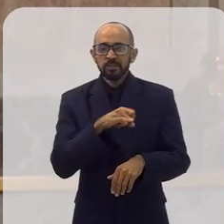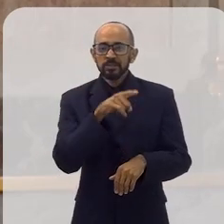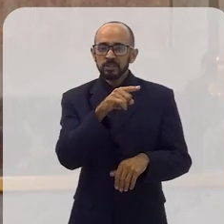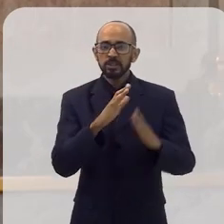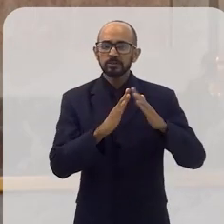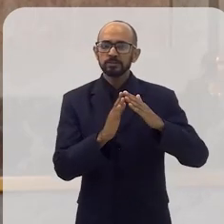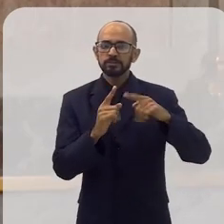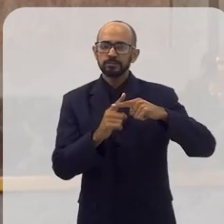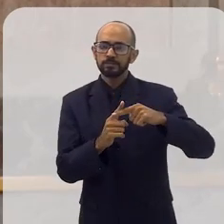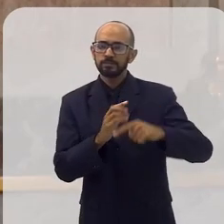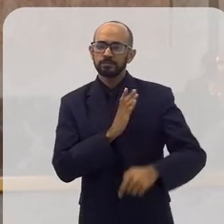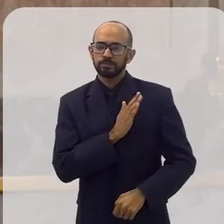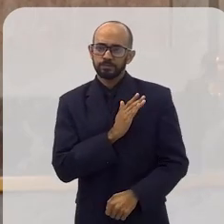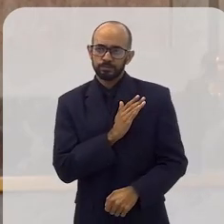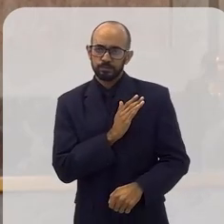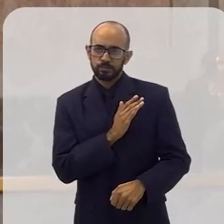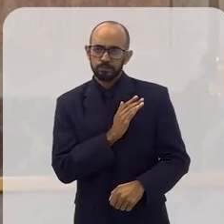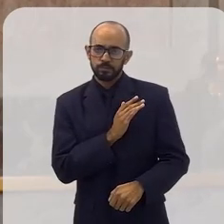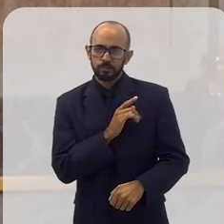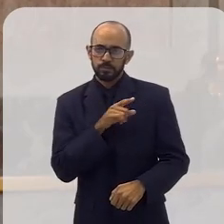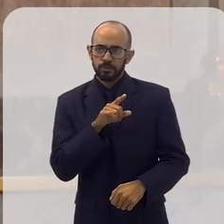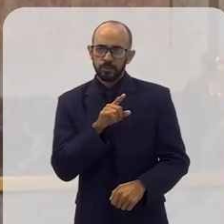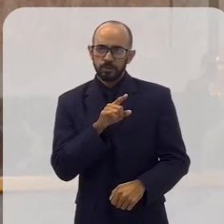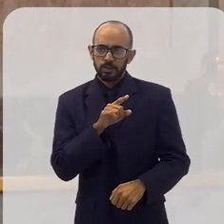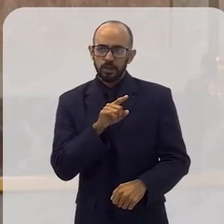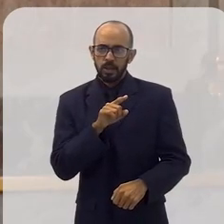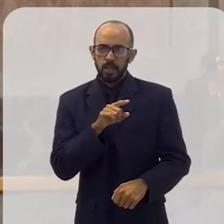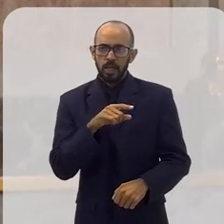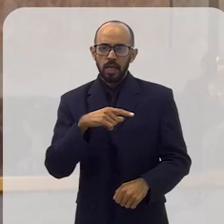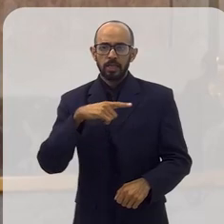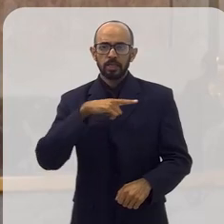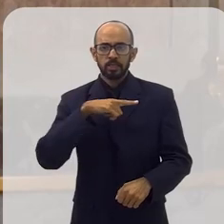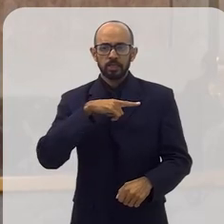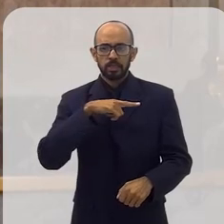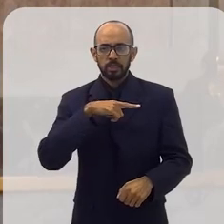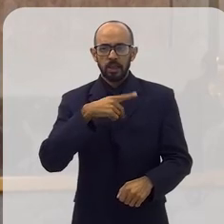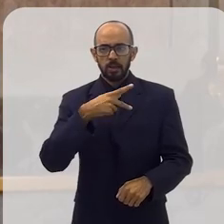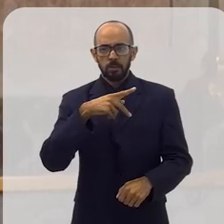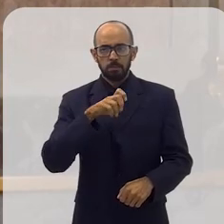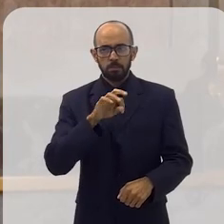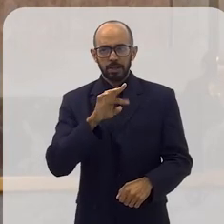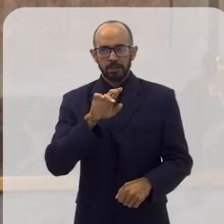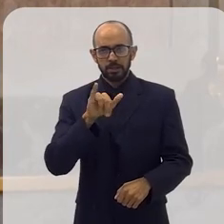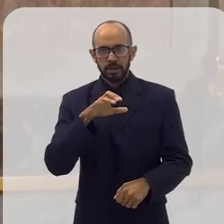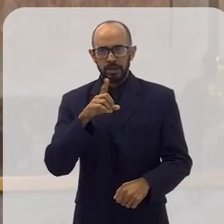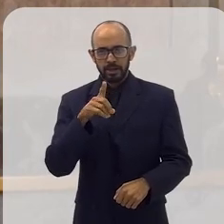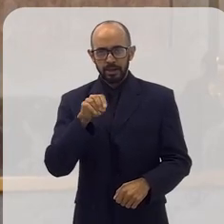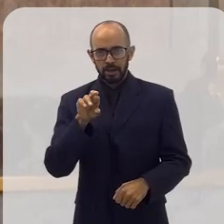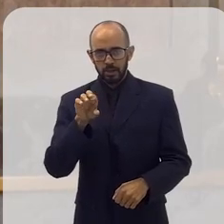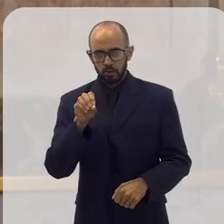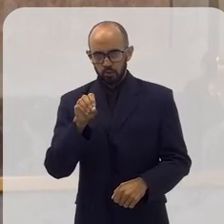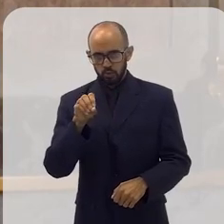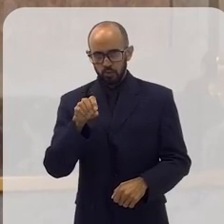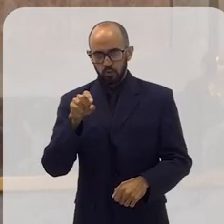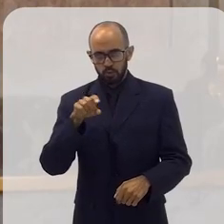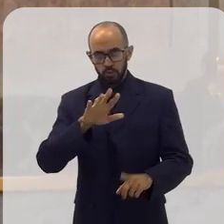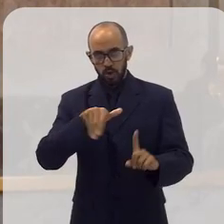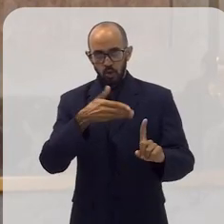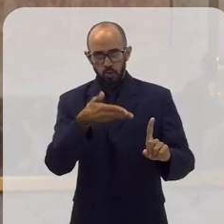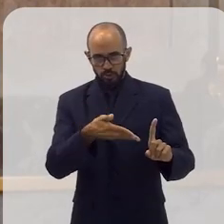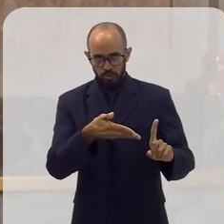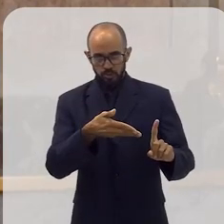a Igreja Ortodoxa realmente pertence para um dos nossos patriarcados reconhecidos.